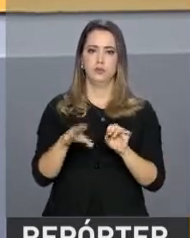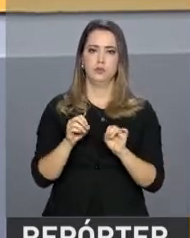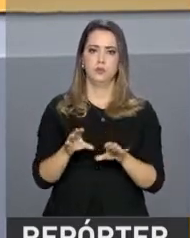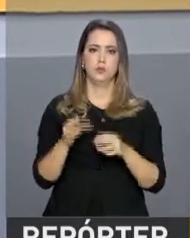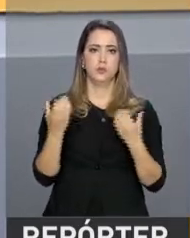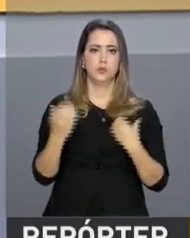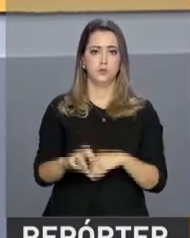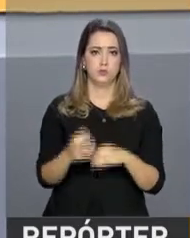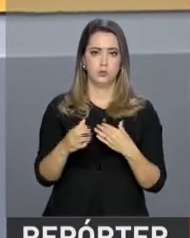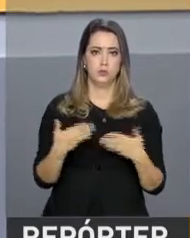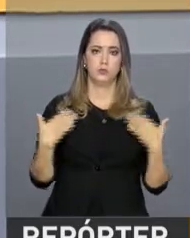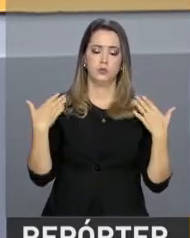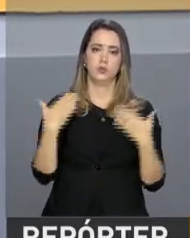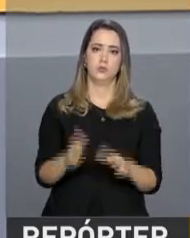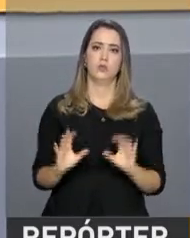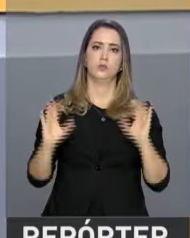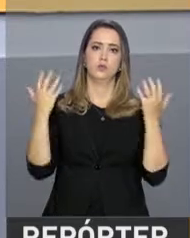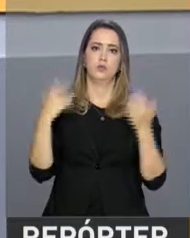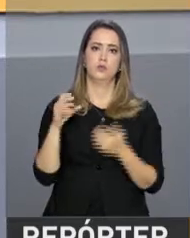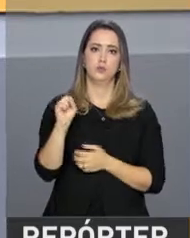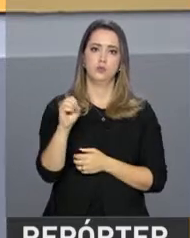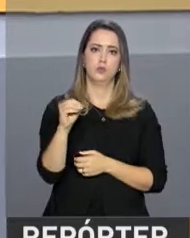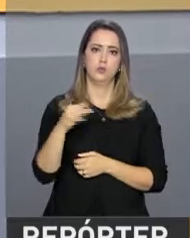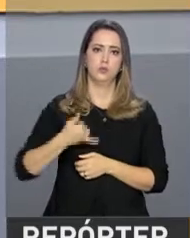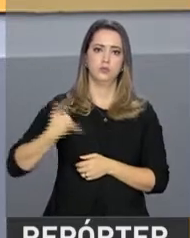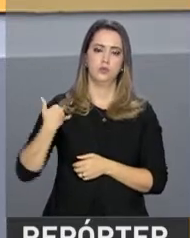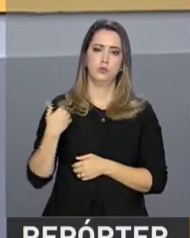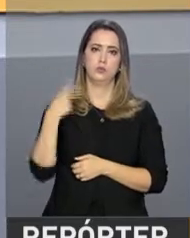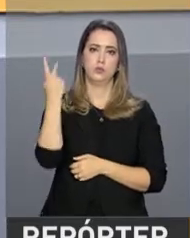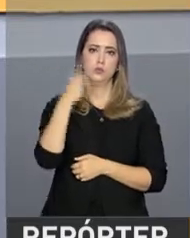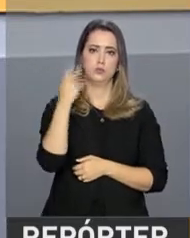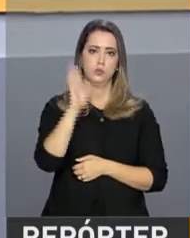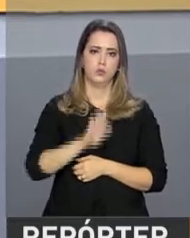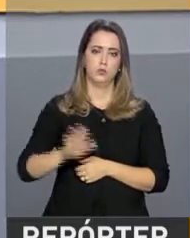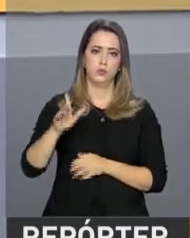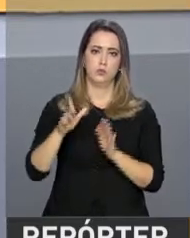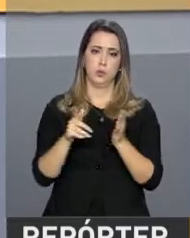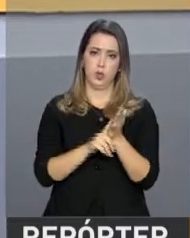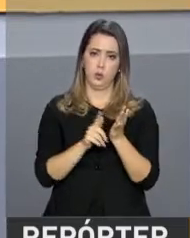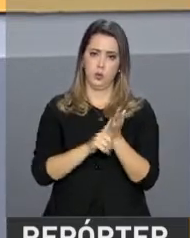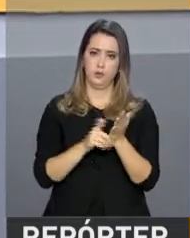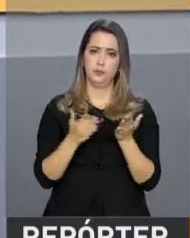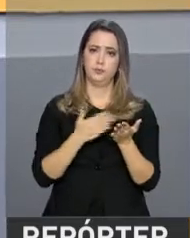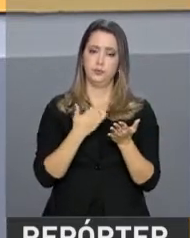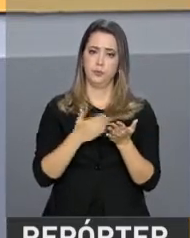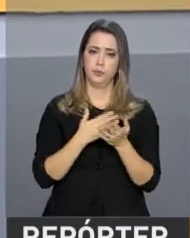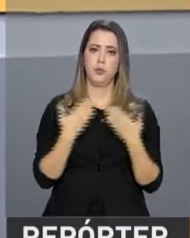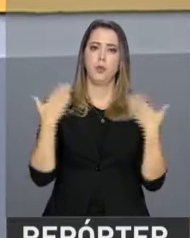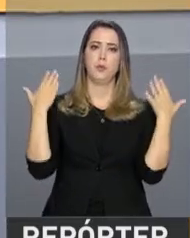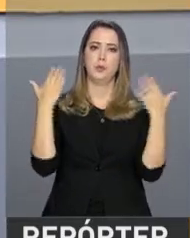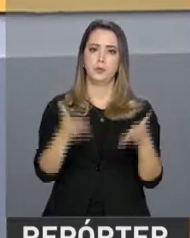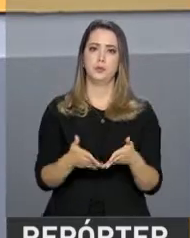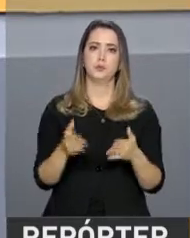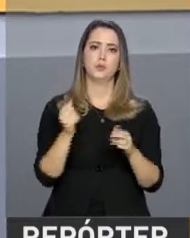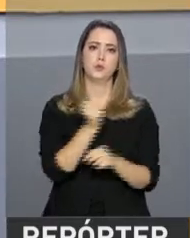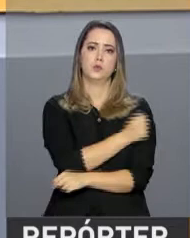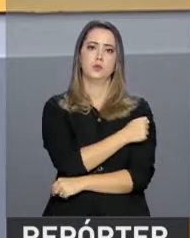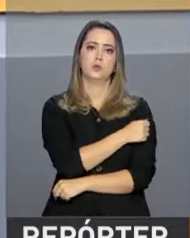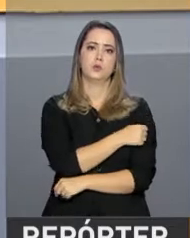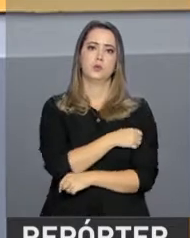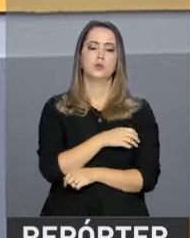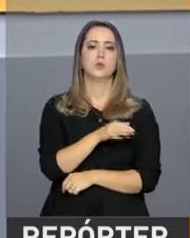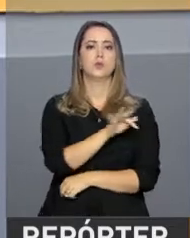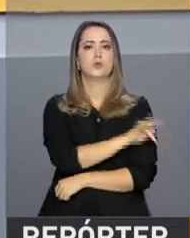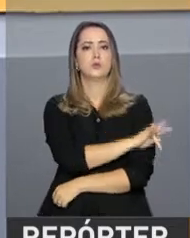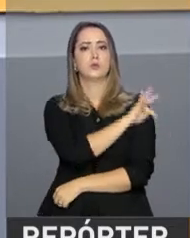o concurso faz parte das comemorações dos 80 anos da política pública do livro didático podem participar os estudantes de ensino